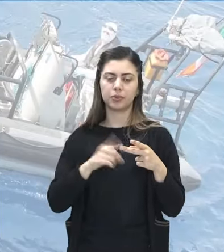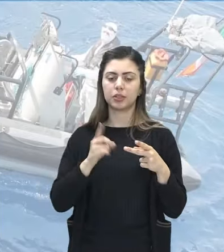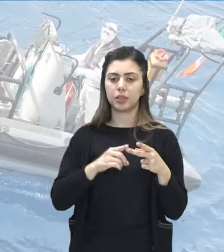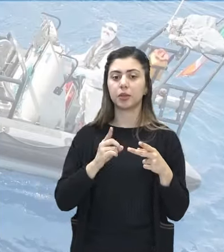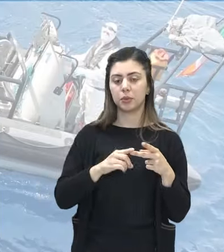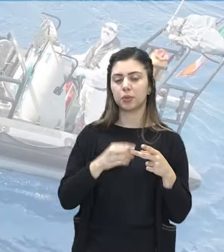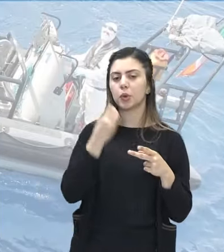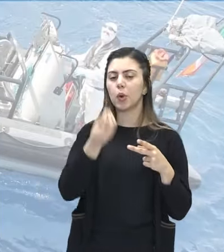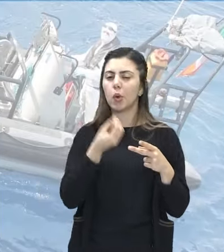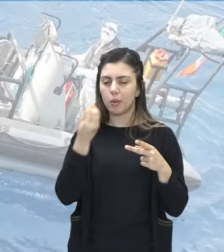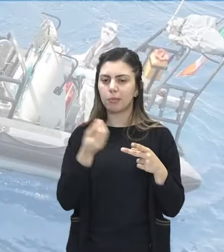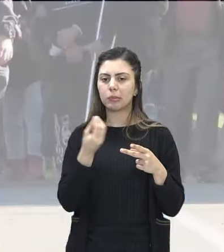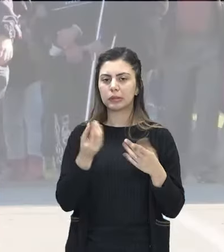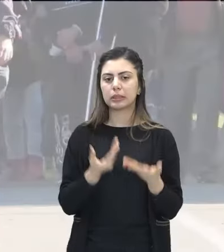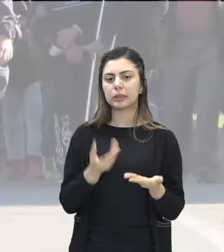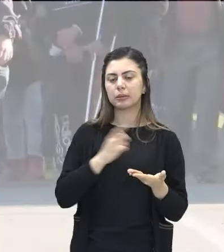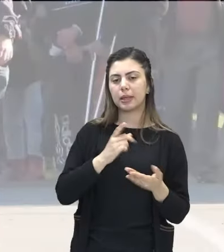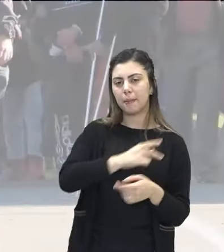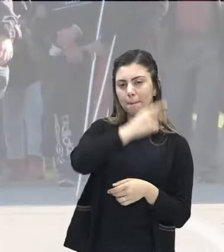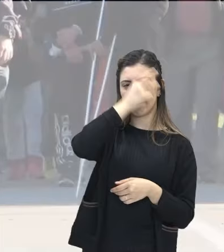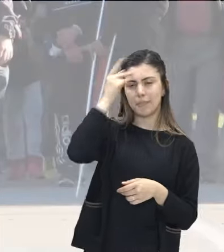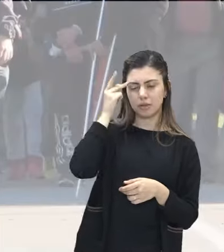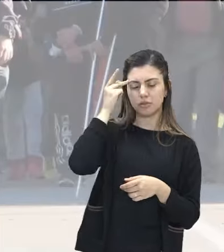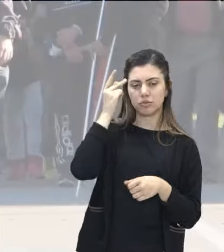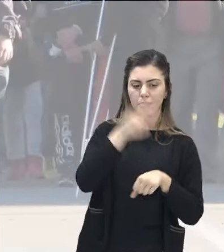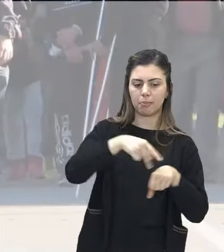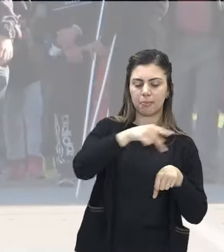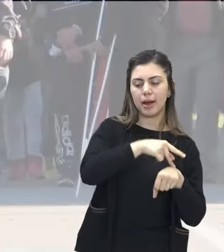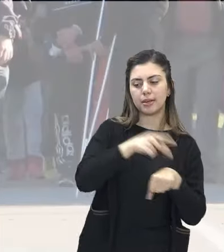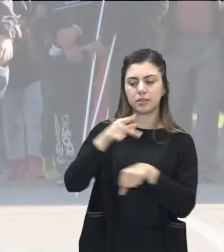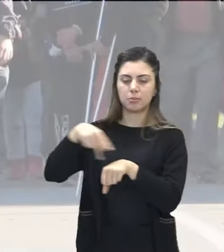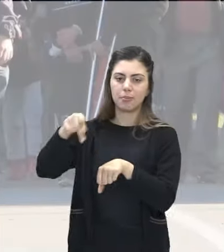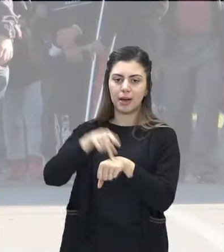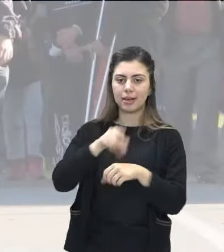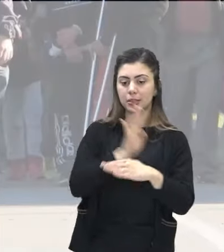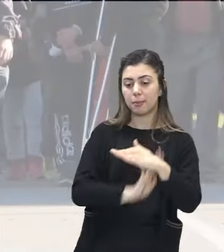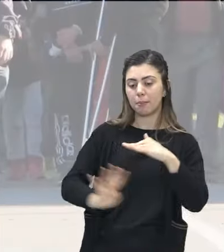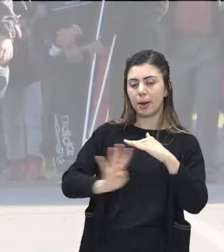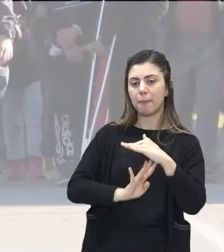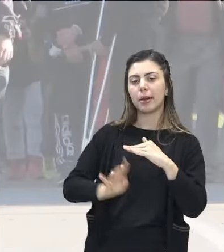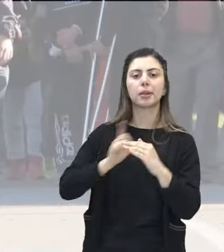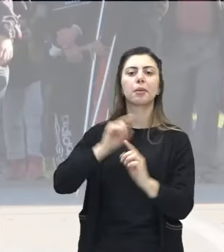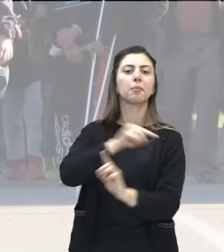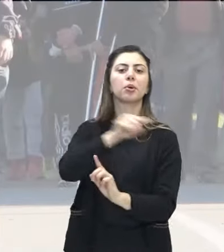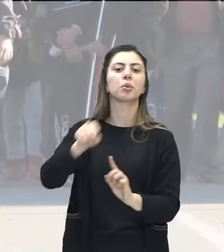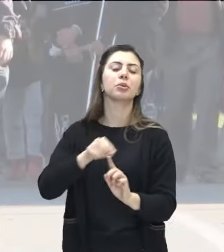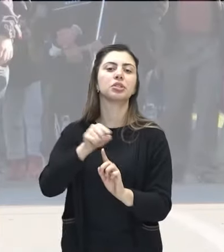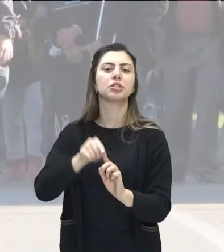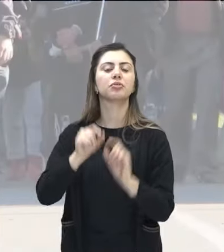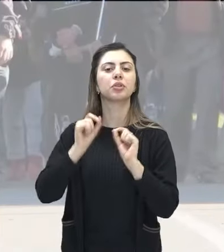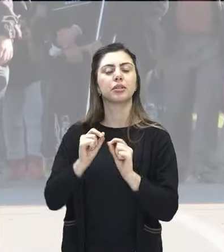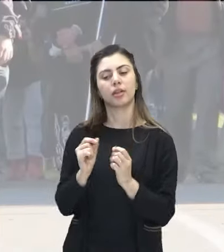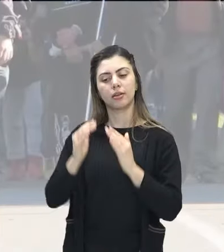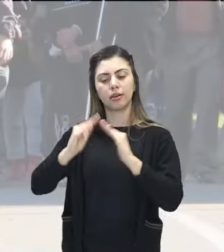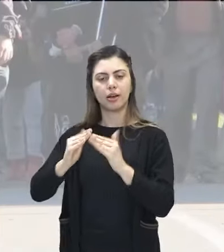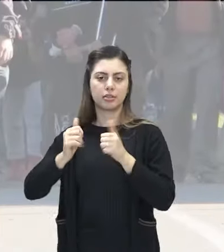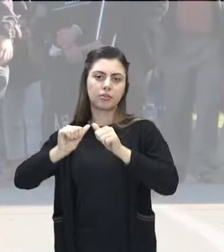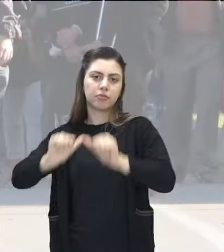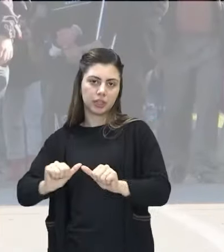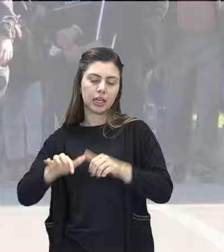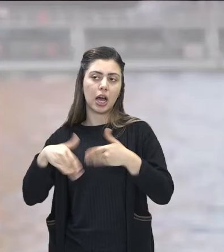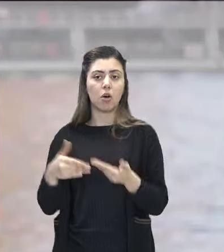se concentra na entrada de pessoas em um país estrangeiro com o intuito de estabelecer residência permanente ou